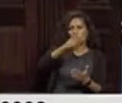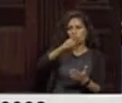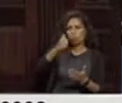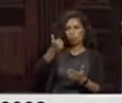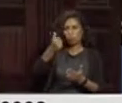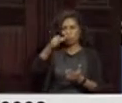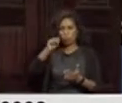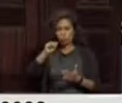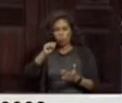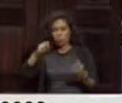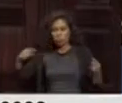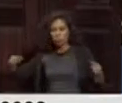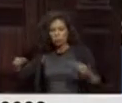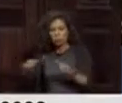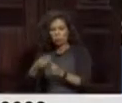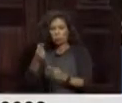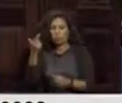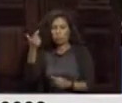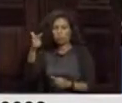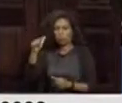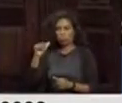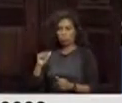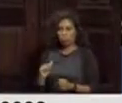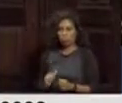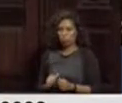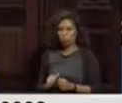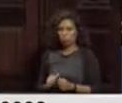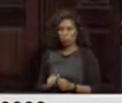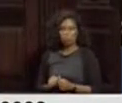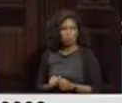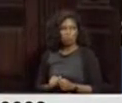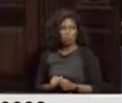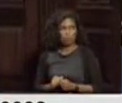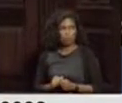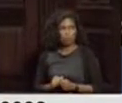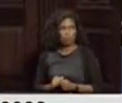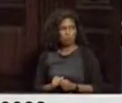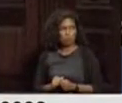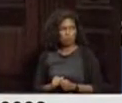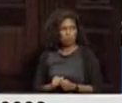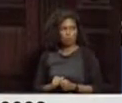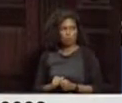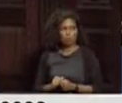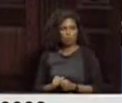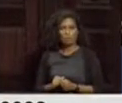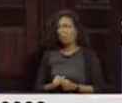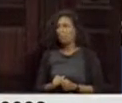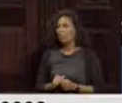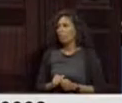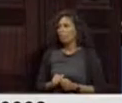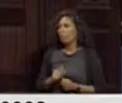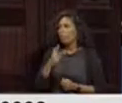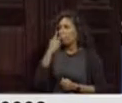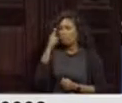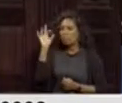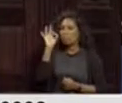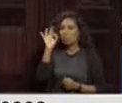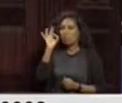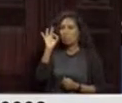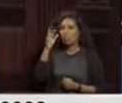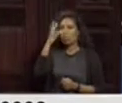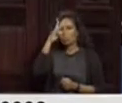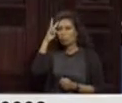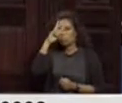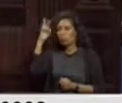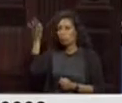Constituição, nem tampouco estão apoiando nenhum golpe militar. Porque, se